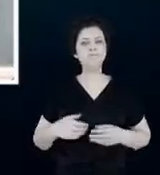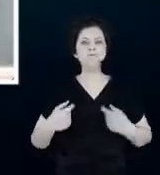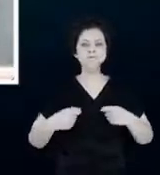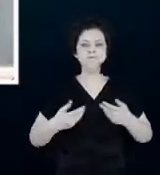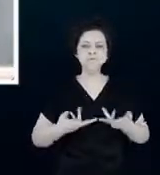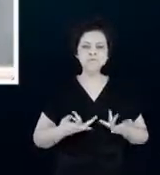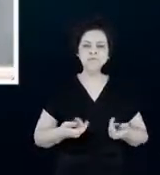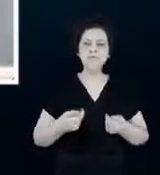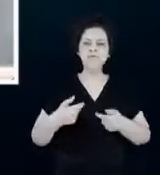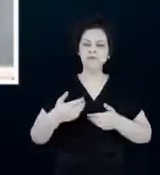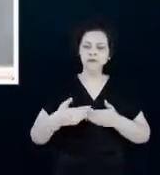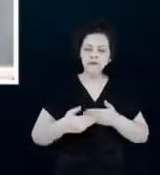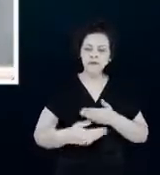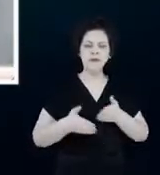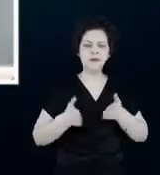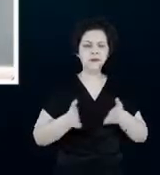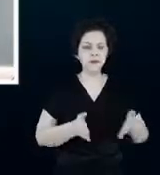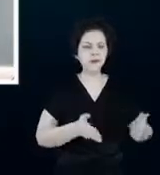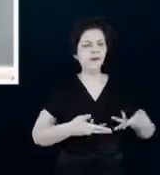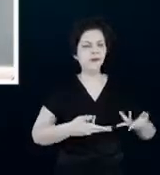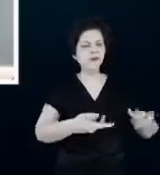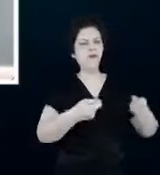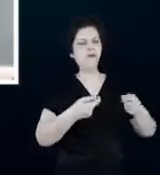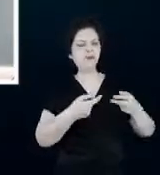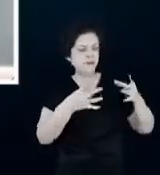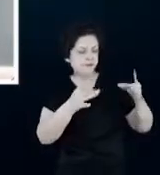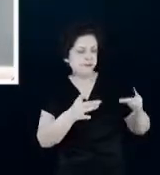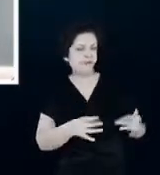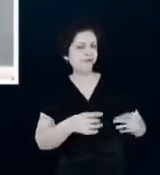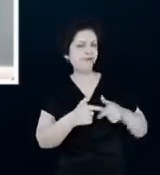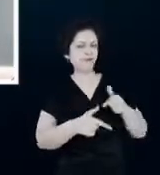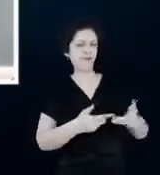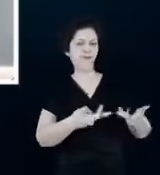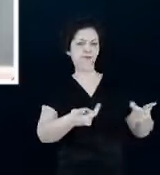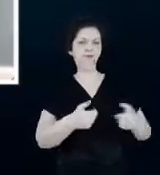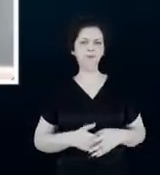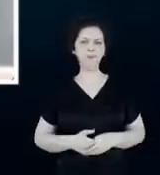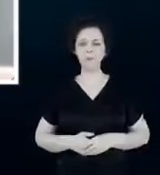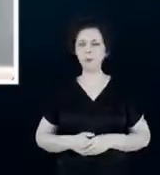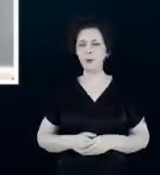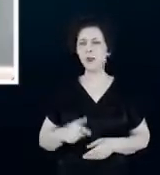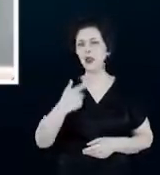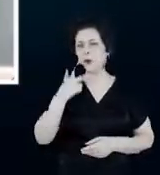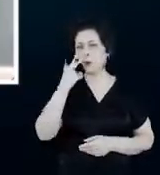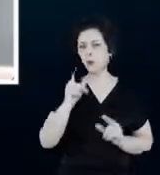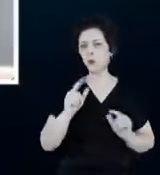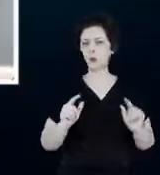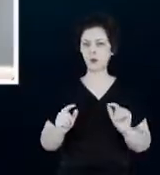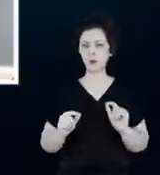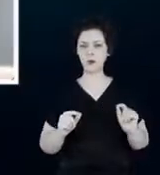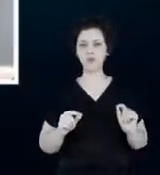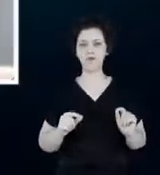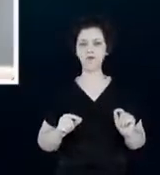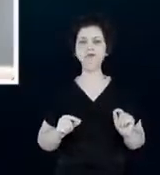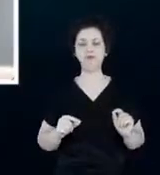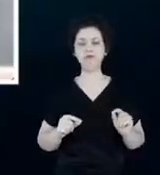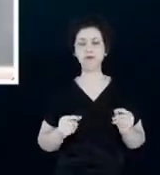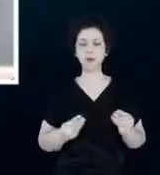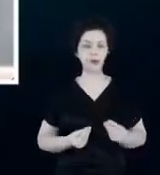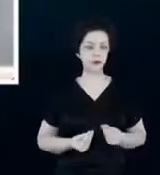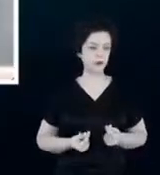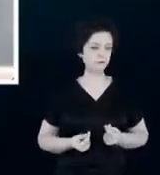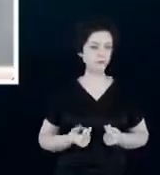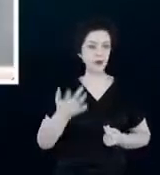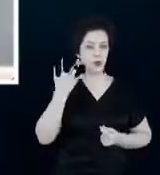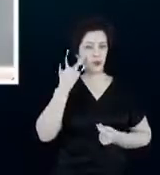né, nessas próximas etapas. E eu acho que, de alguma medida, eu não